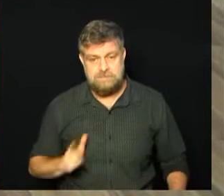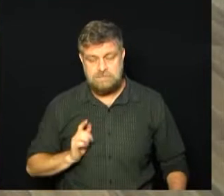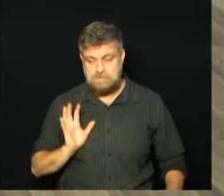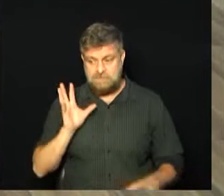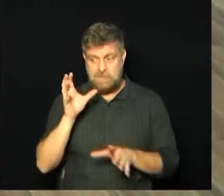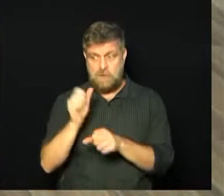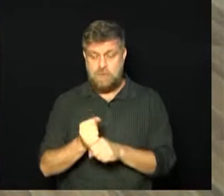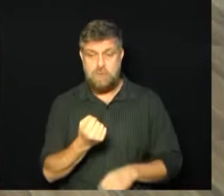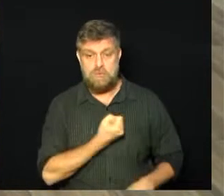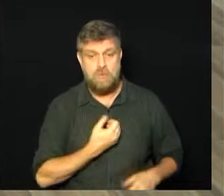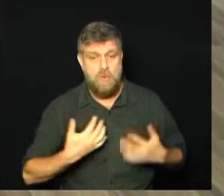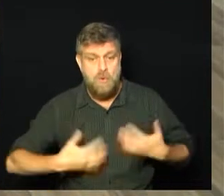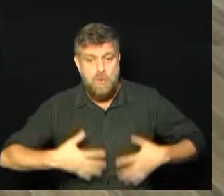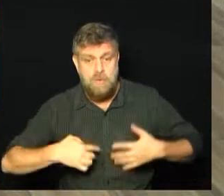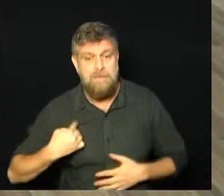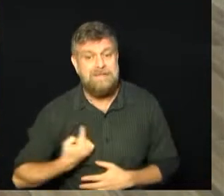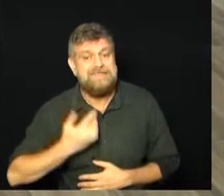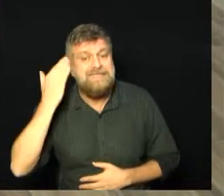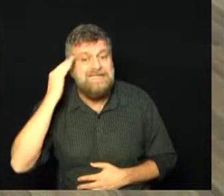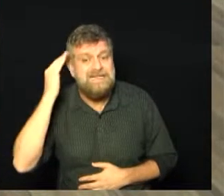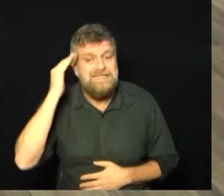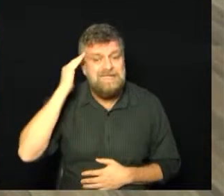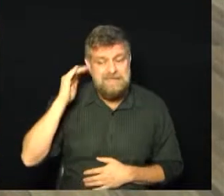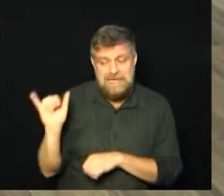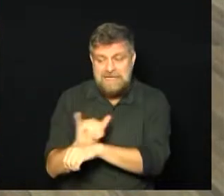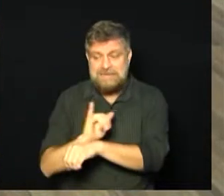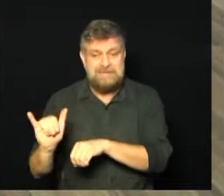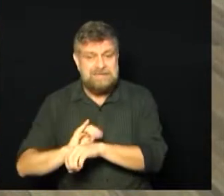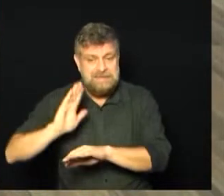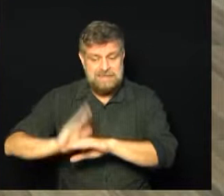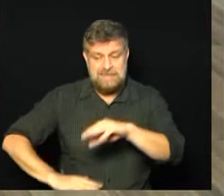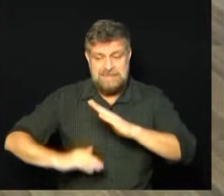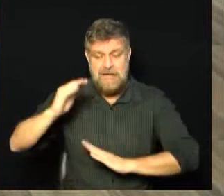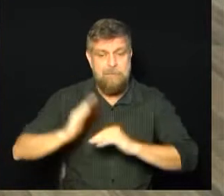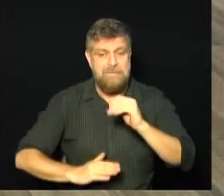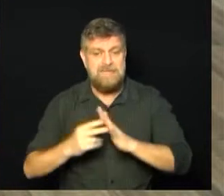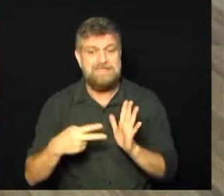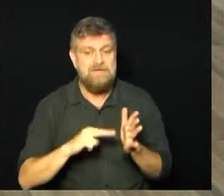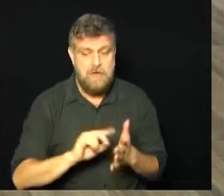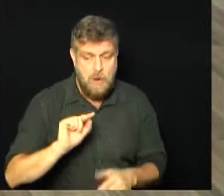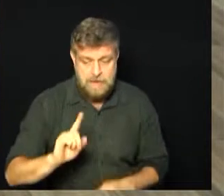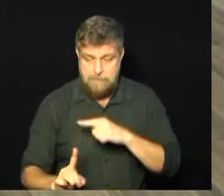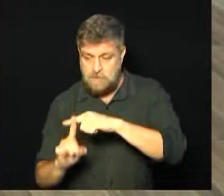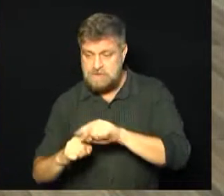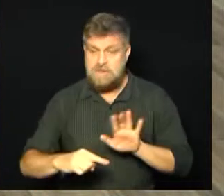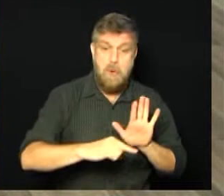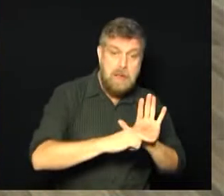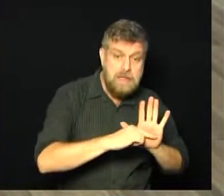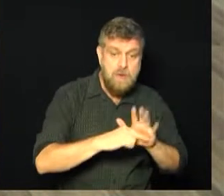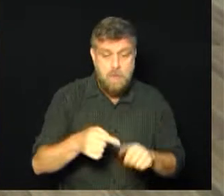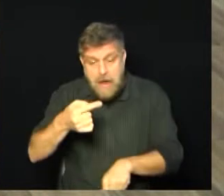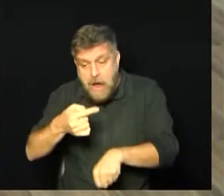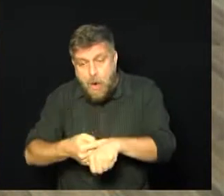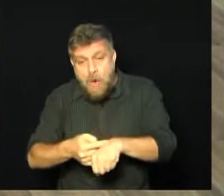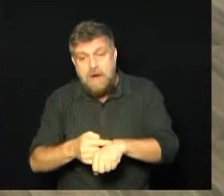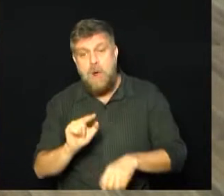números, para a gente entender o que essa medida significa na prática, se é positivo ou não, se é o momento,